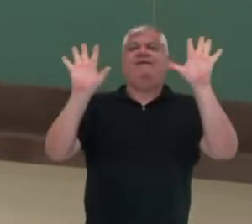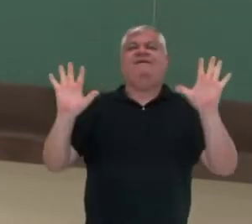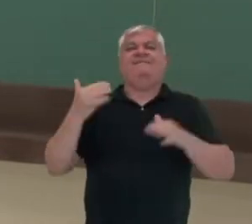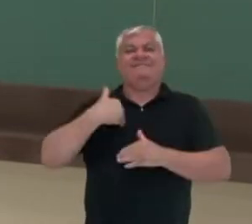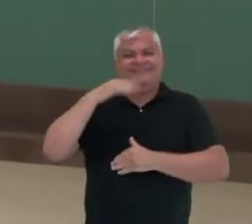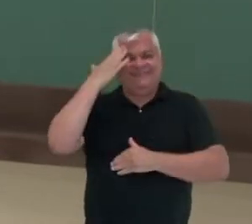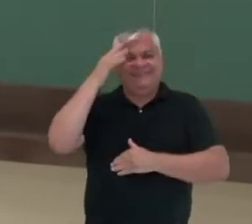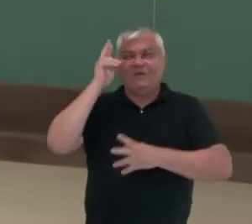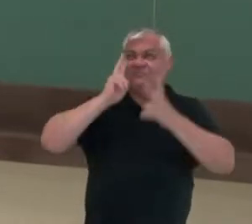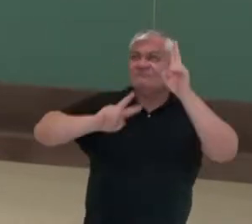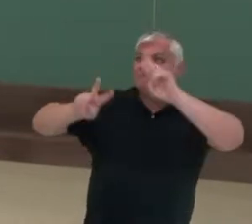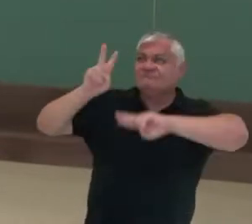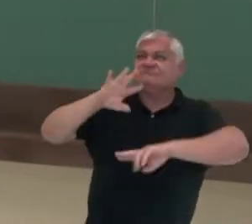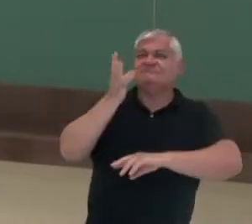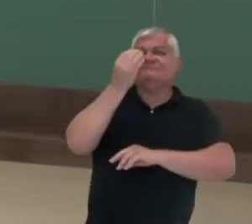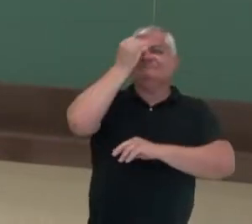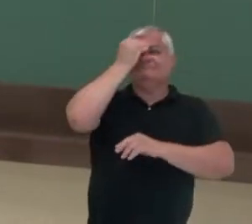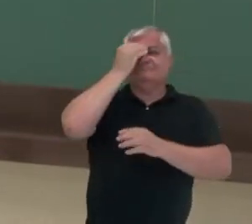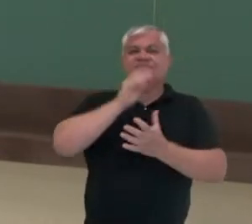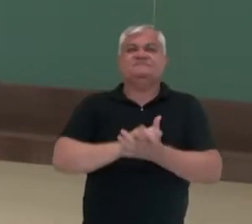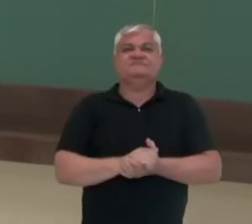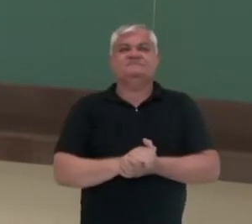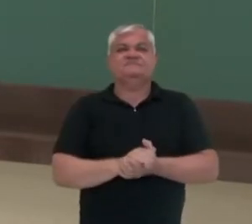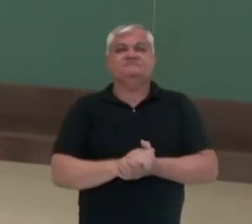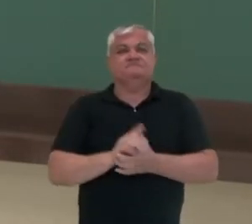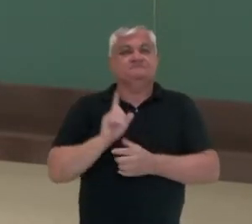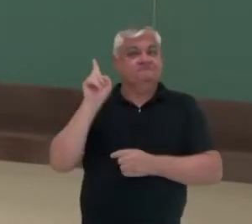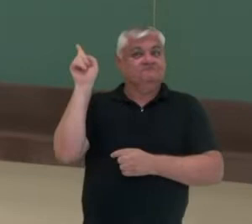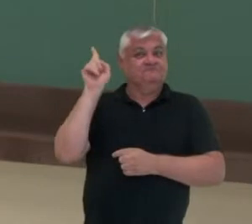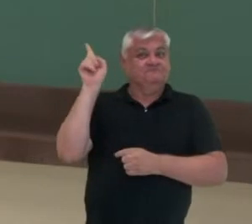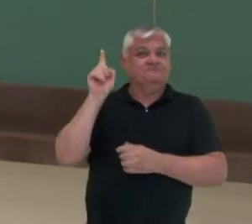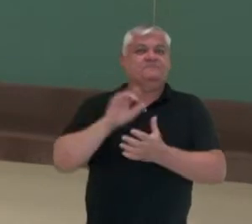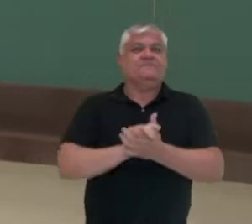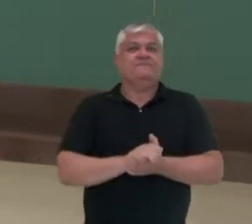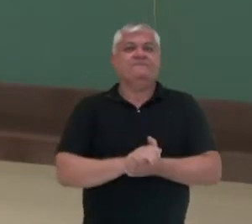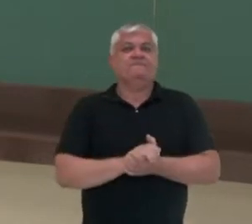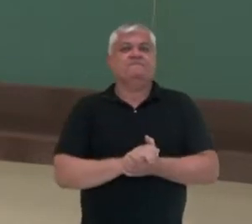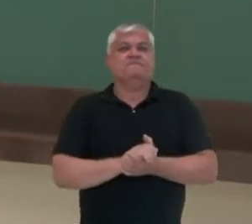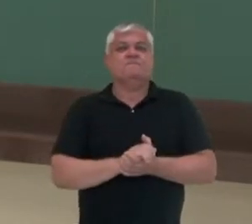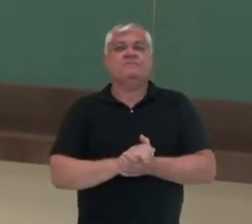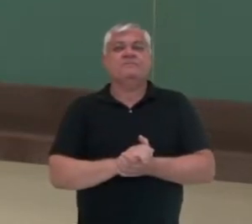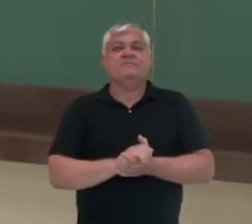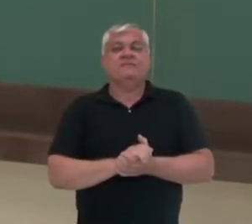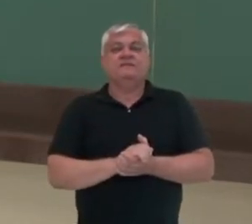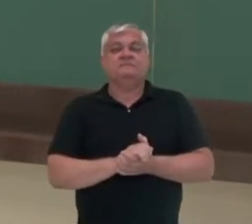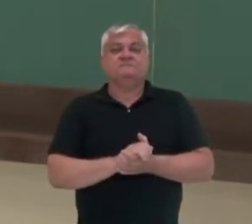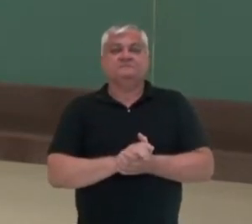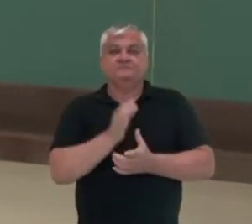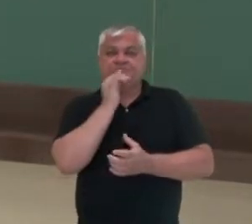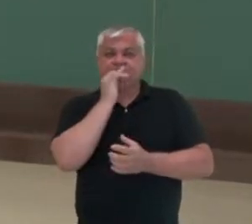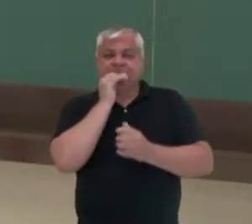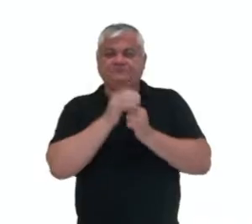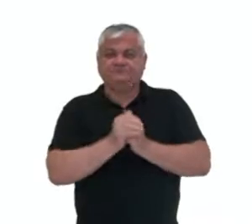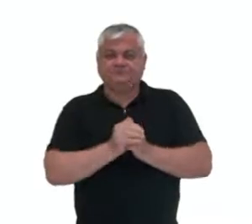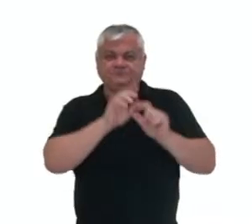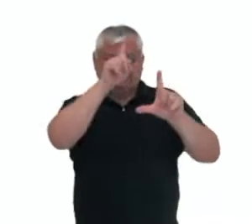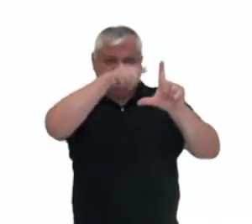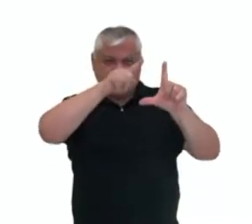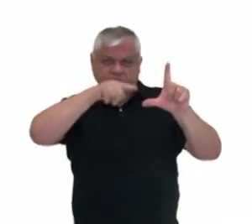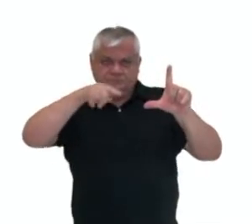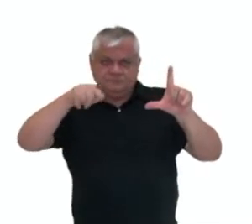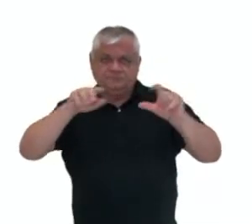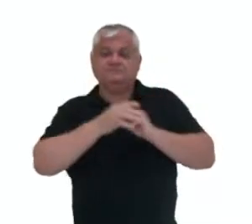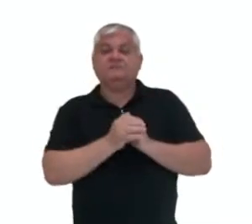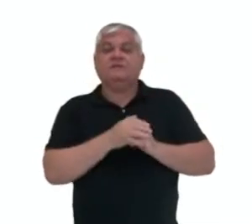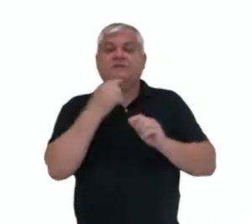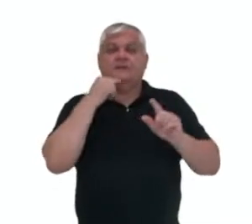Nessa visualização gráfica, tá bom? Então aqui, olha só, veja aqui comigo. Em um gráfico de segmentos, os pontos